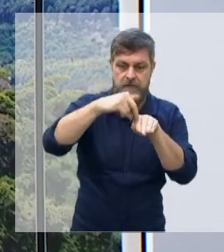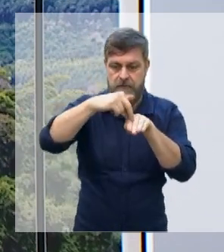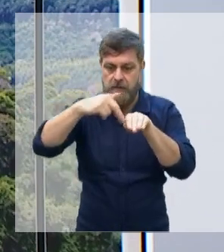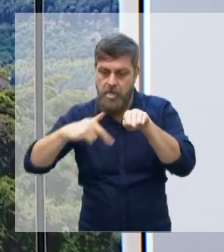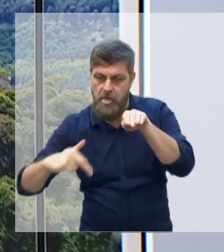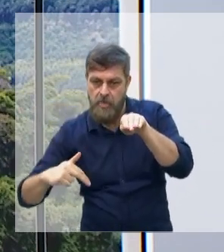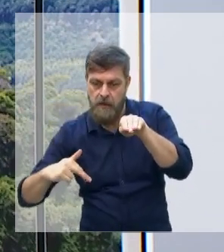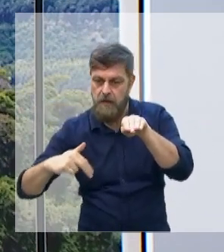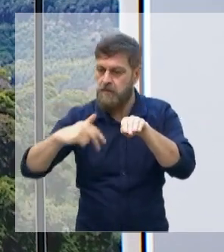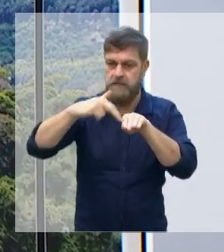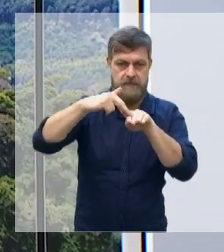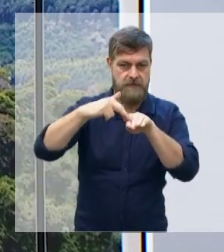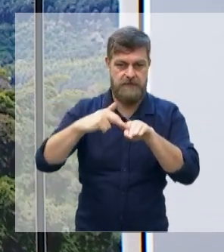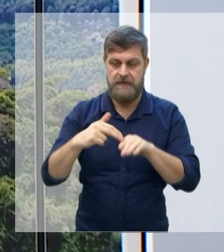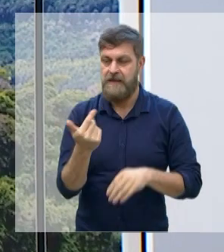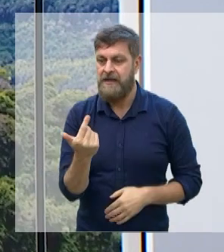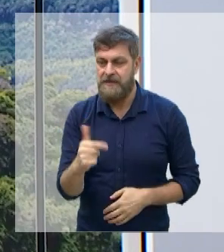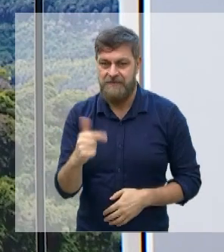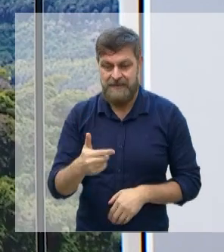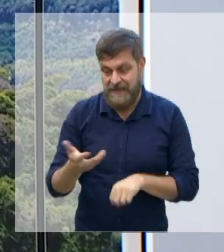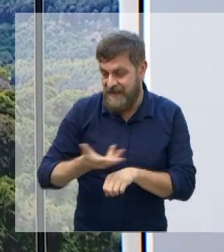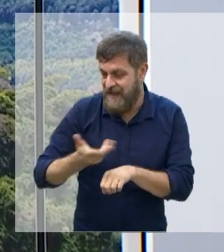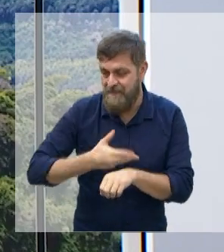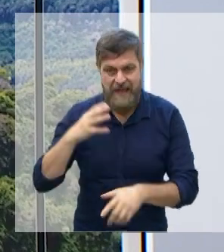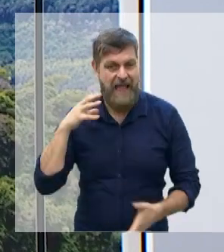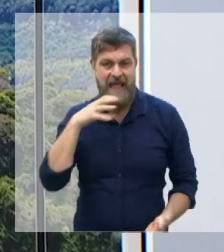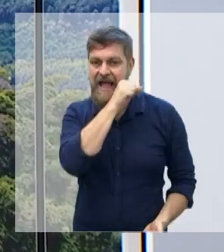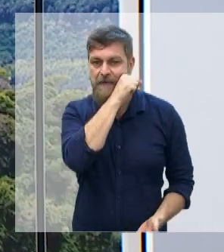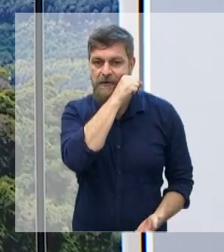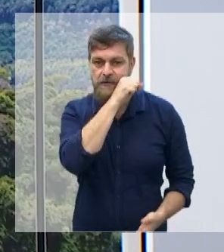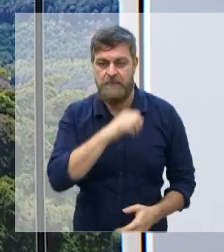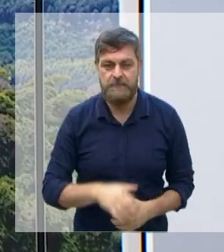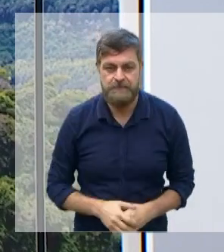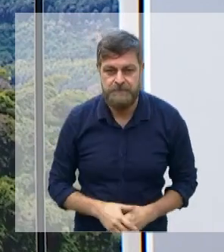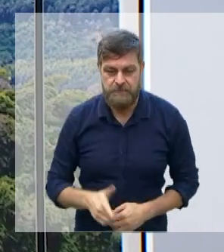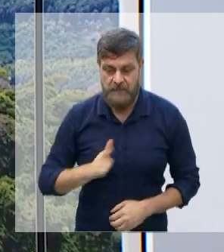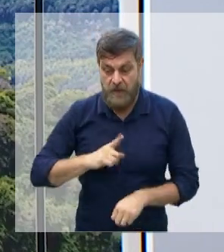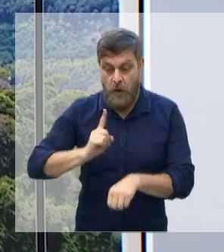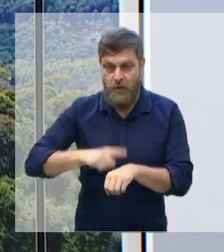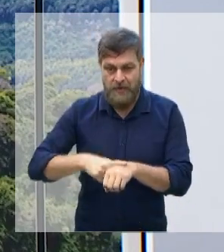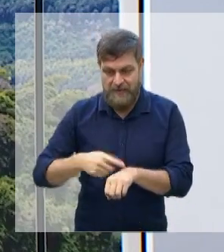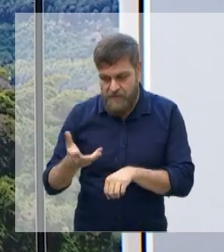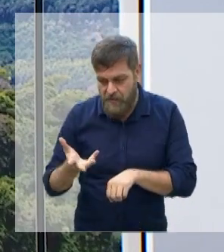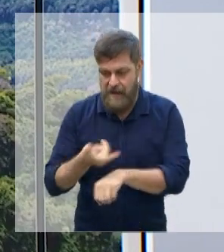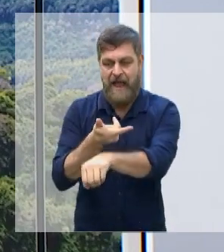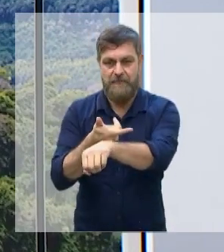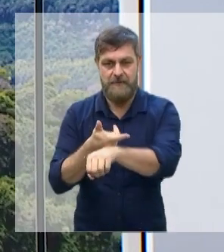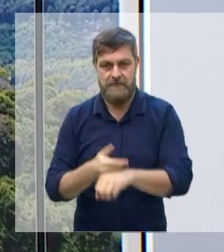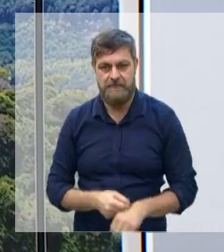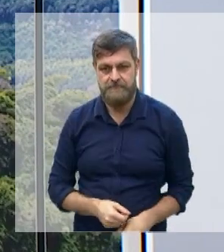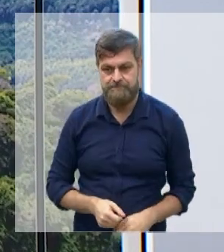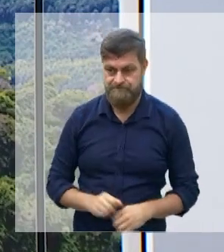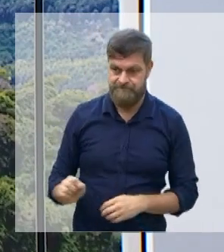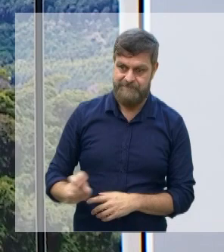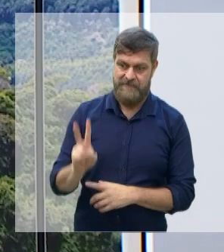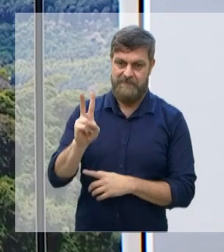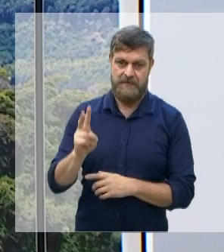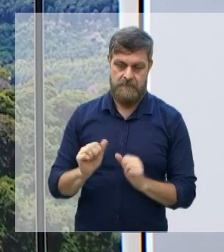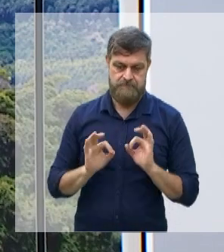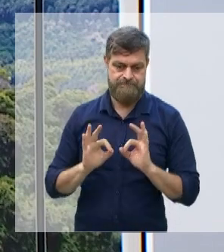descer escada isso agiliza né mais rápido o tempo de embarque e desembarque é uma outra vantagem